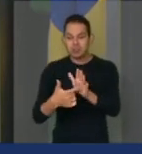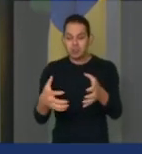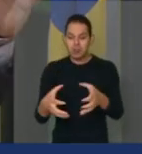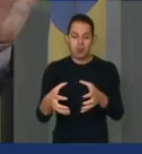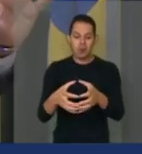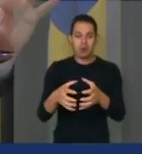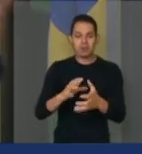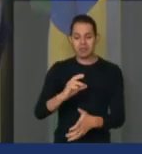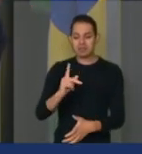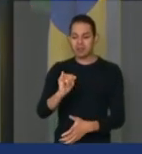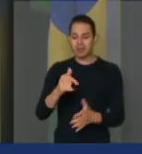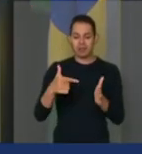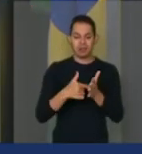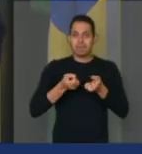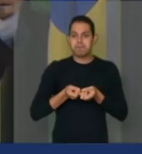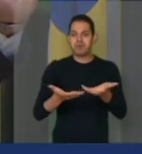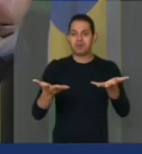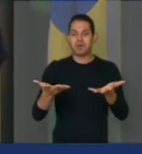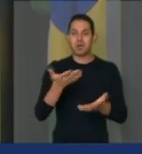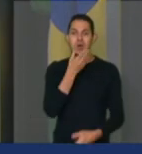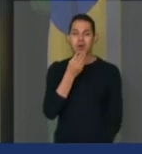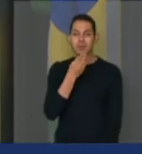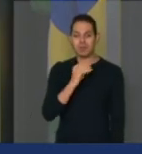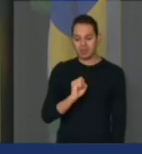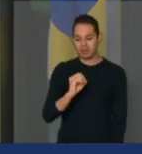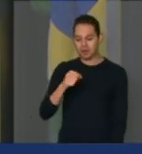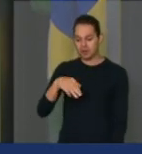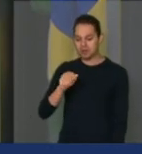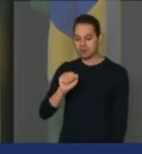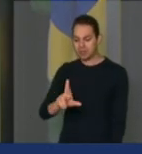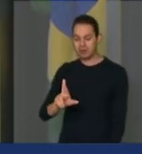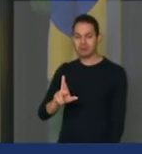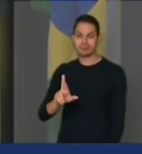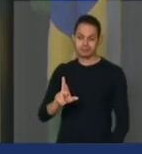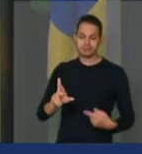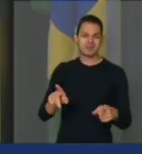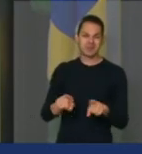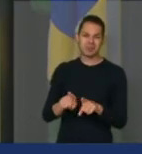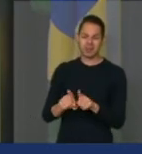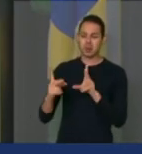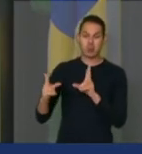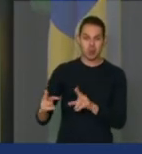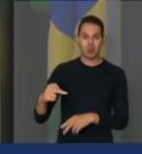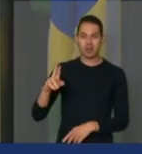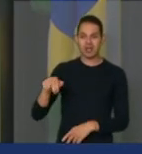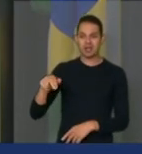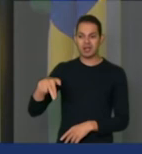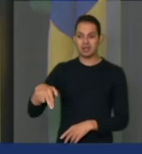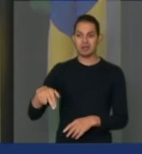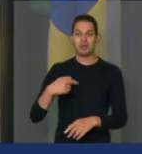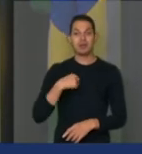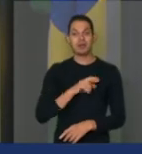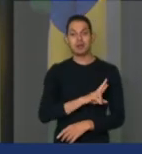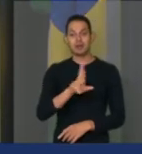CP inclusive gelo até o mal estar lá com mais de lama da corrupção e outros senadores e ele estou representando